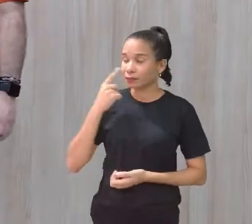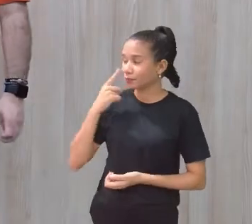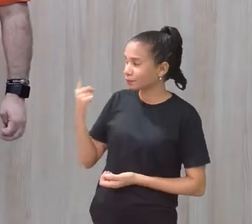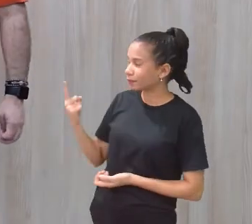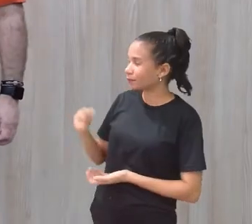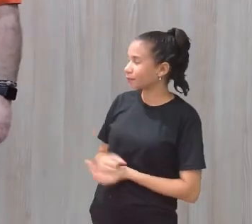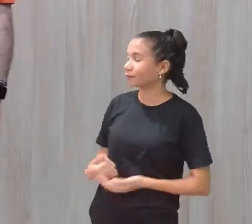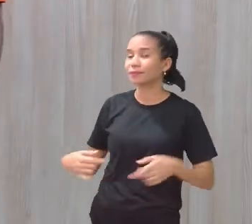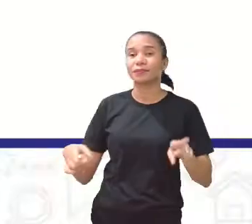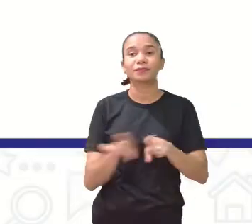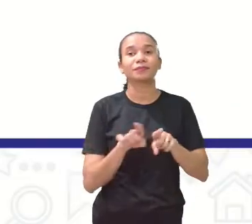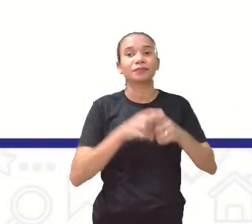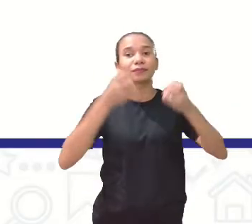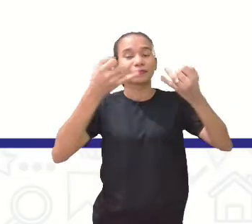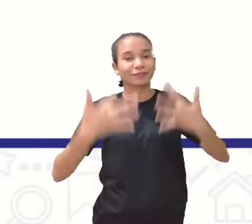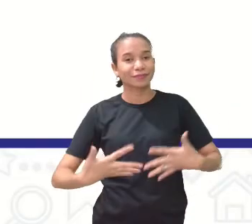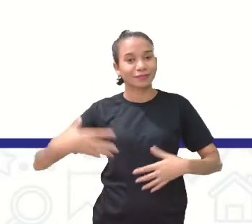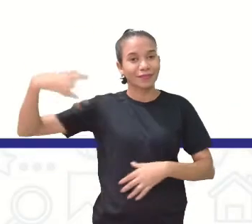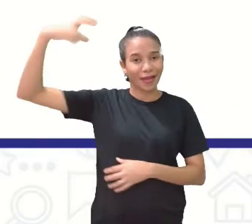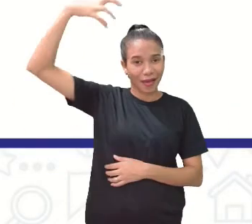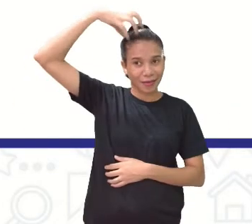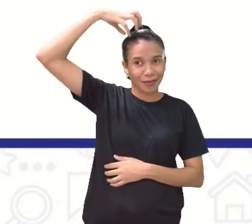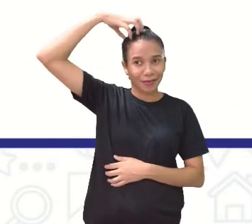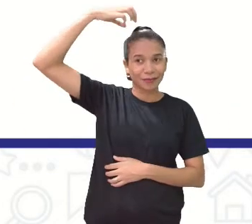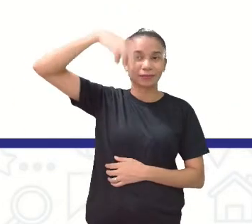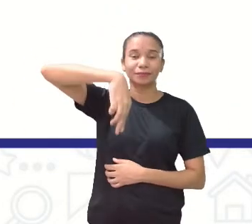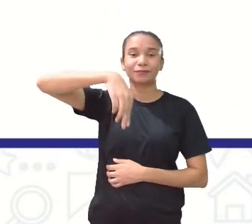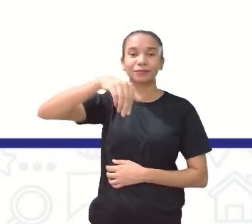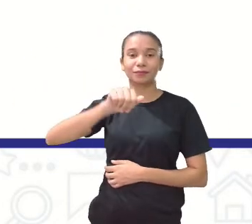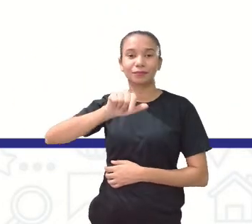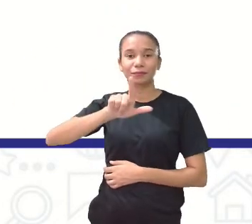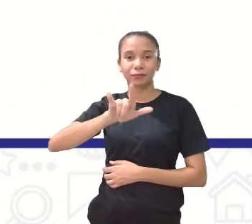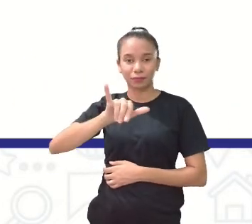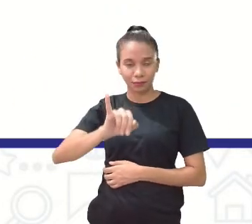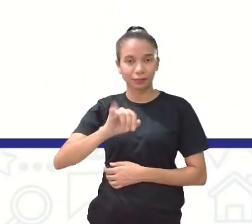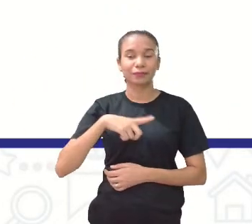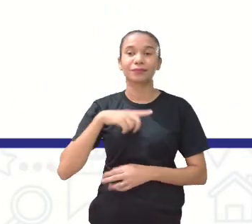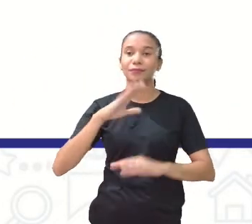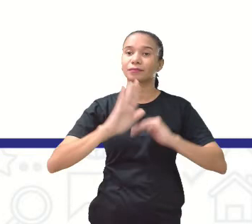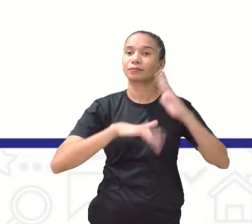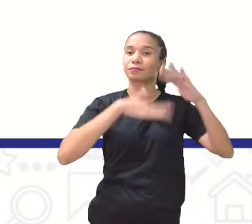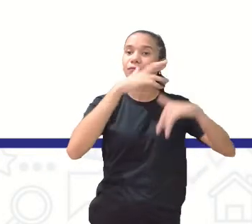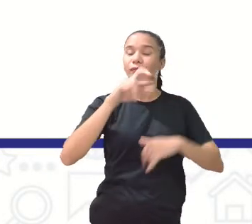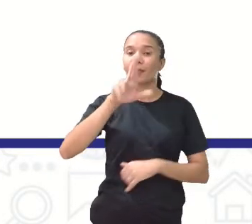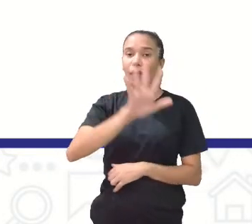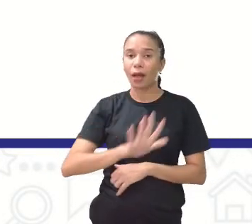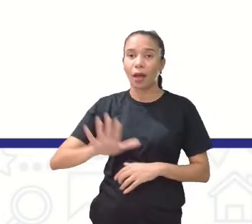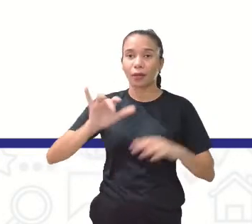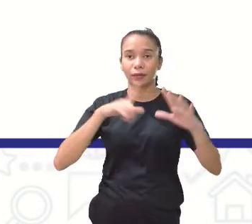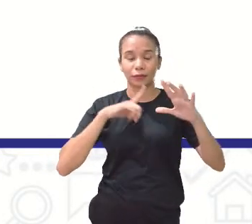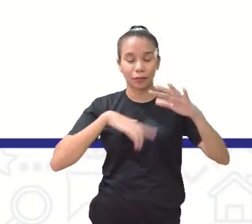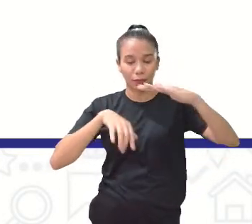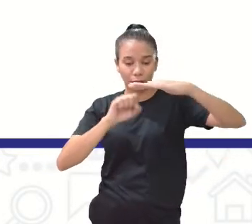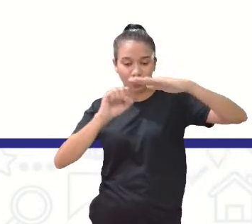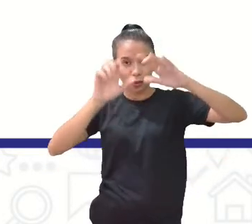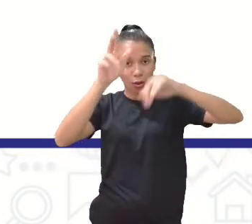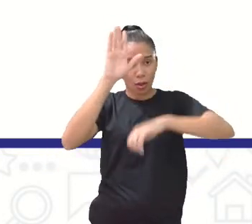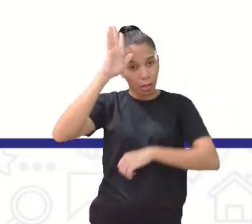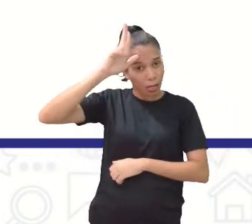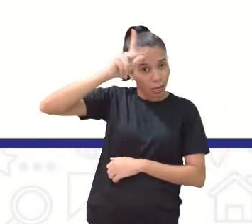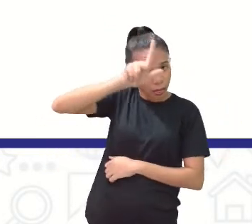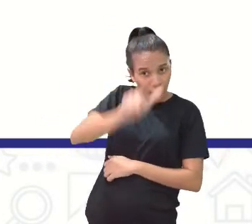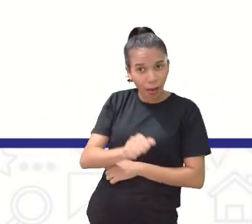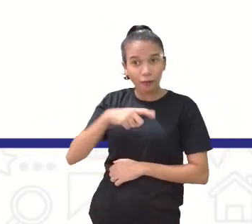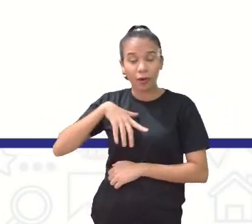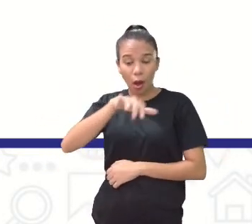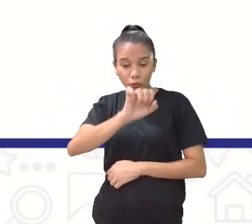exemplo, falar de um desses reinos, né, o Império de Mali. O Império de Mali ele se desenvolveu na região do Sudão Ocidental, por meio